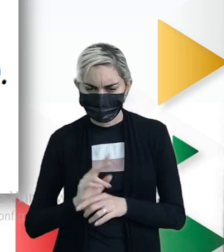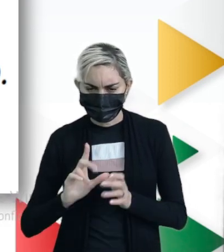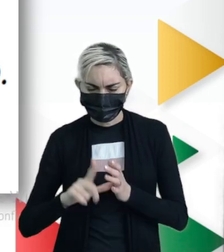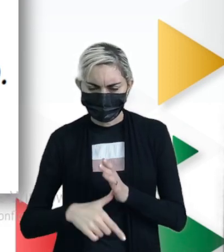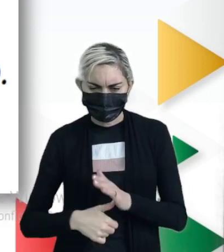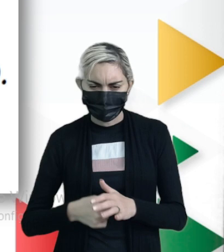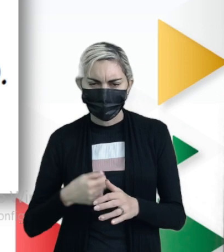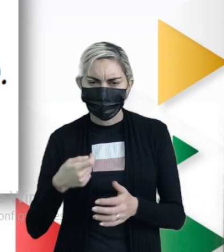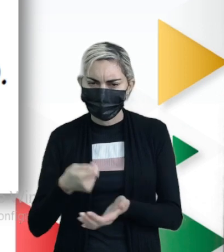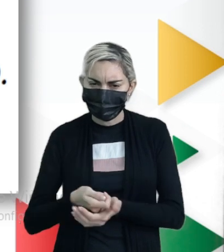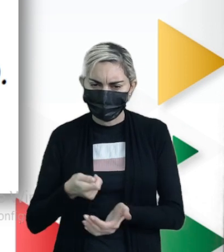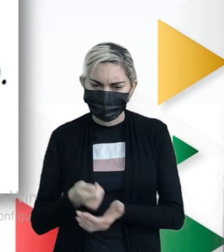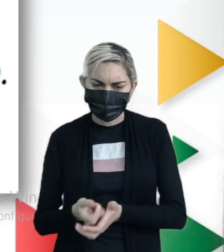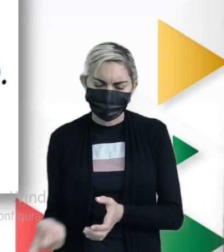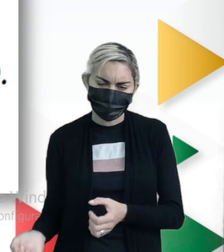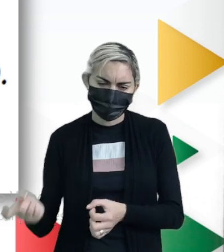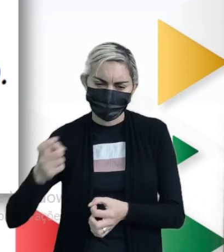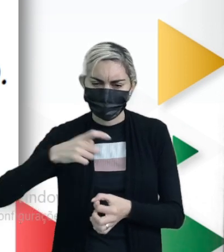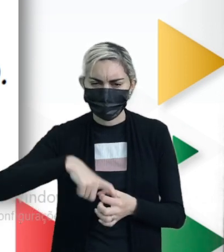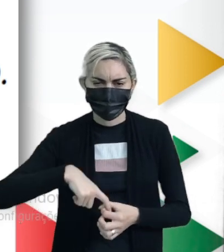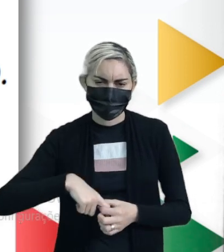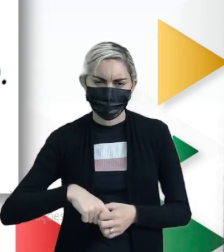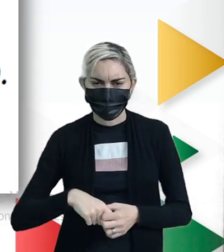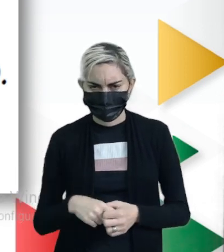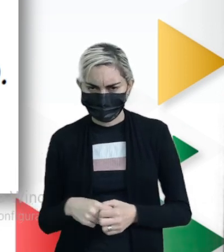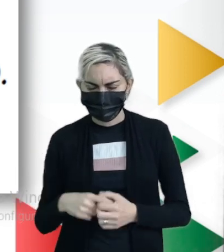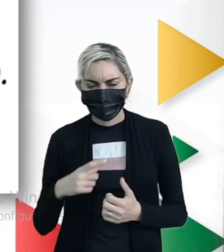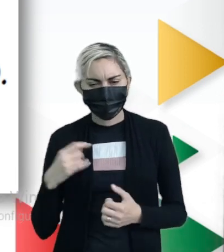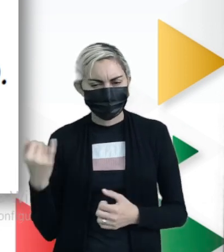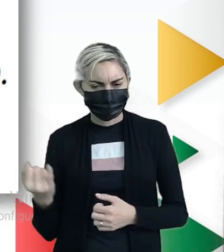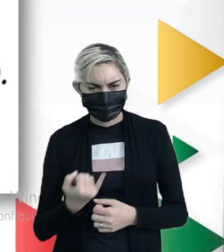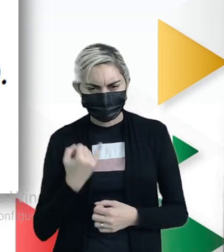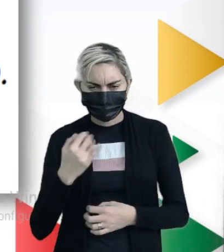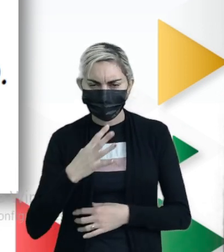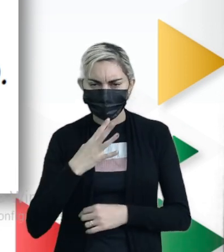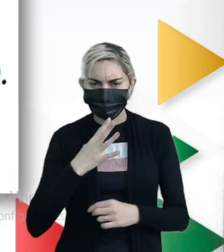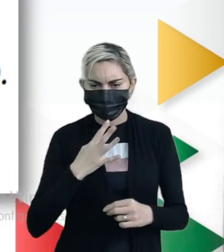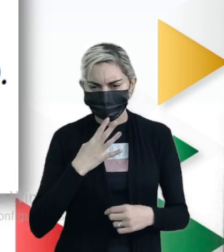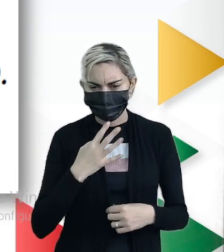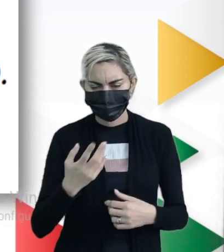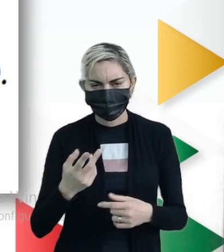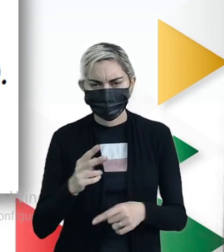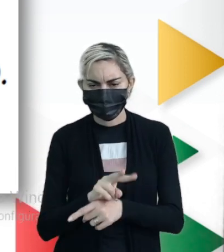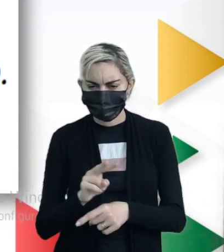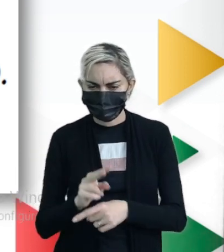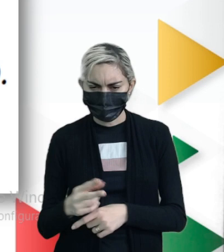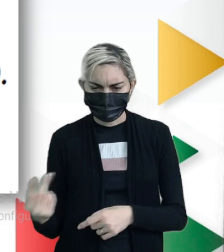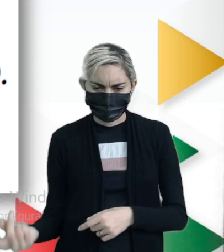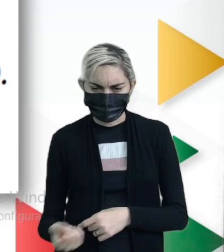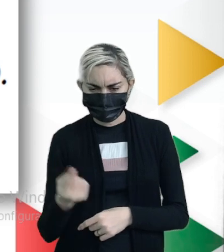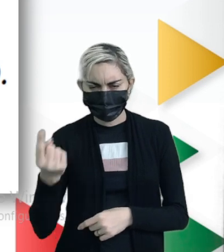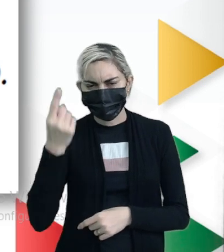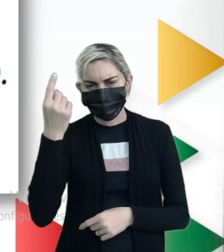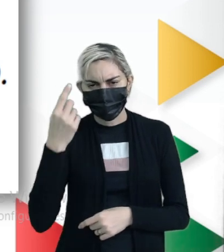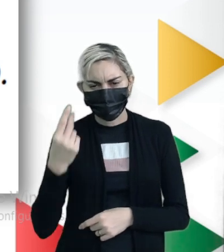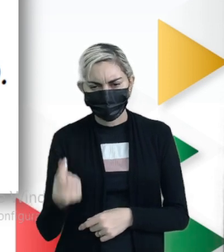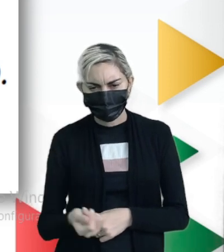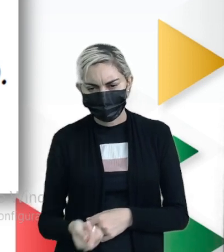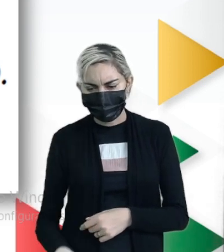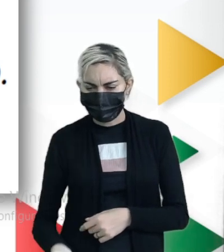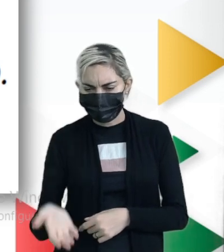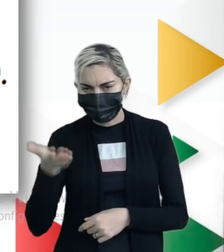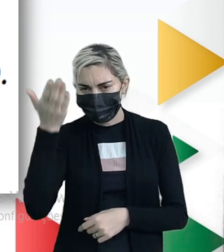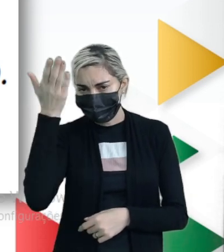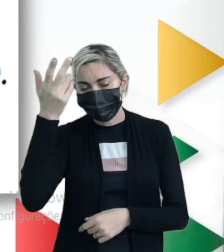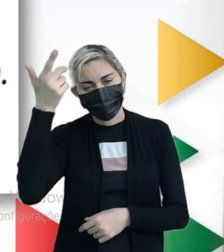que ela já deveria ter voltado. Então, isso aí é importante conhecer. Os preços dos combustíveis aumentaram